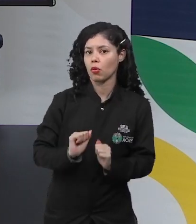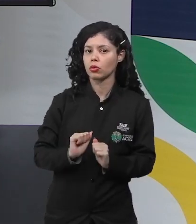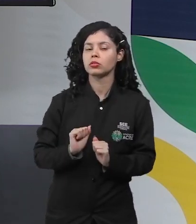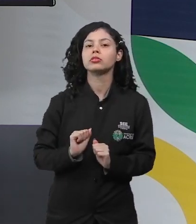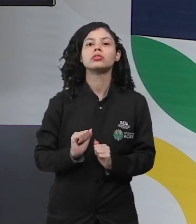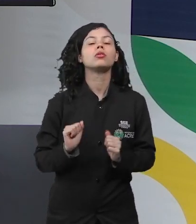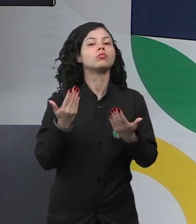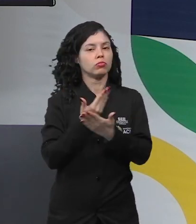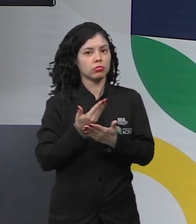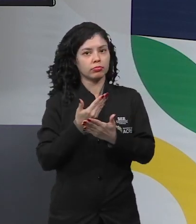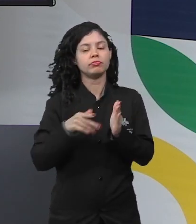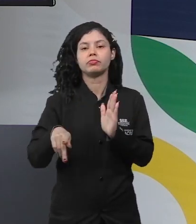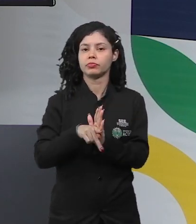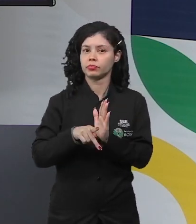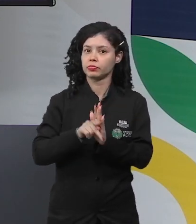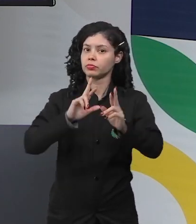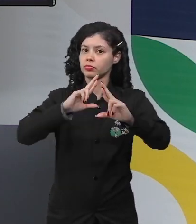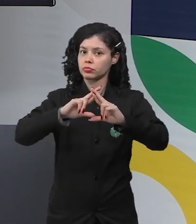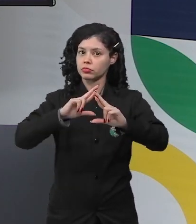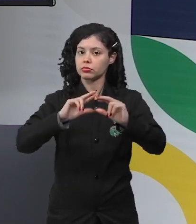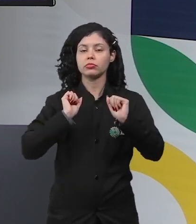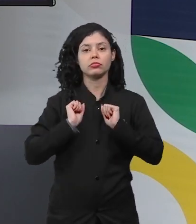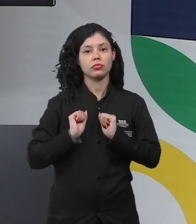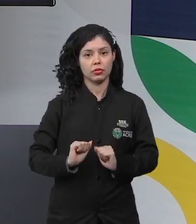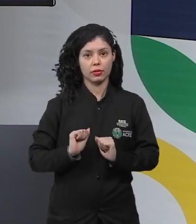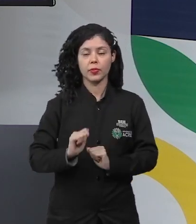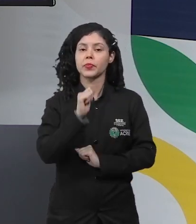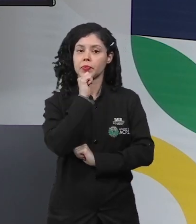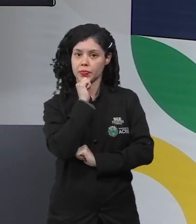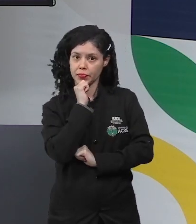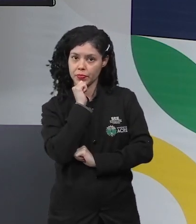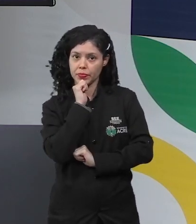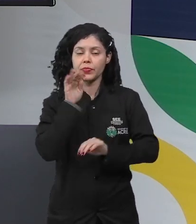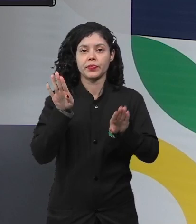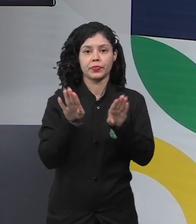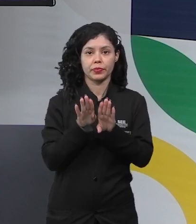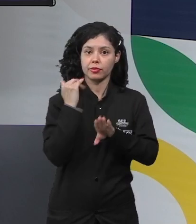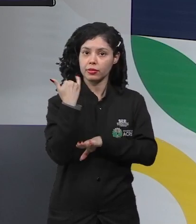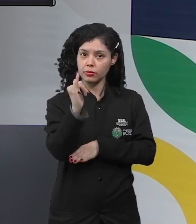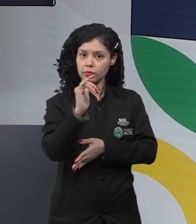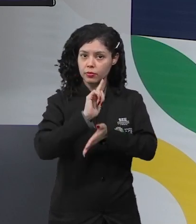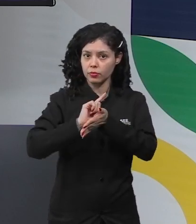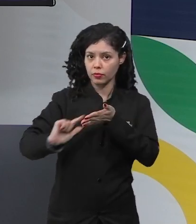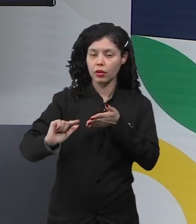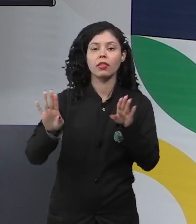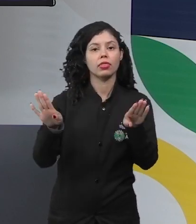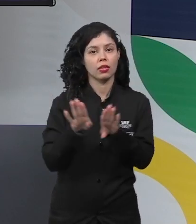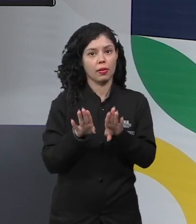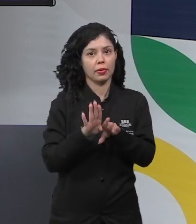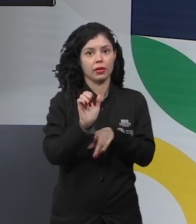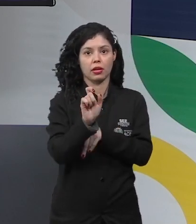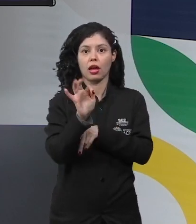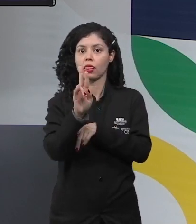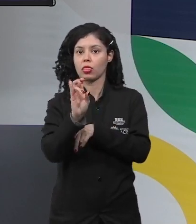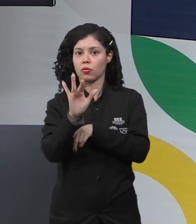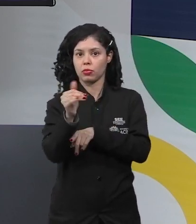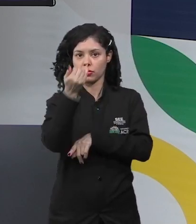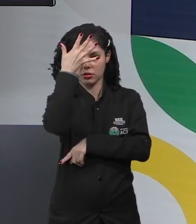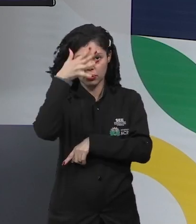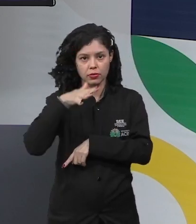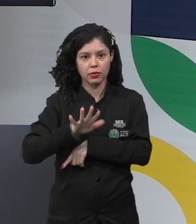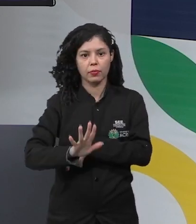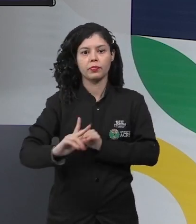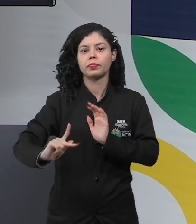ser tratado de uma maneira sustentável e que ele ainda vai lhe dar energia limpa e adubo natural com